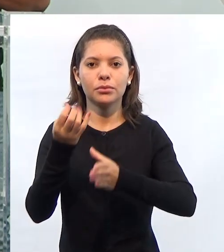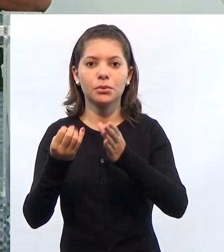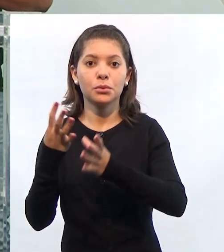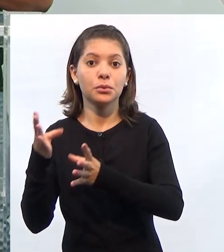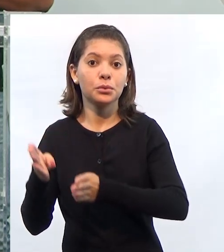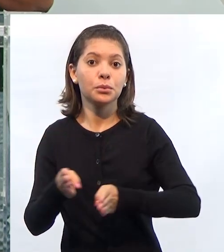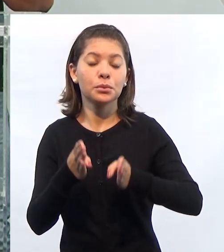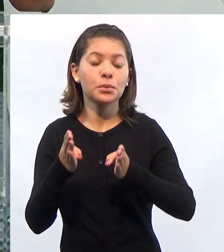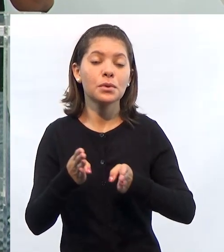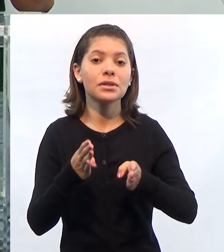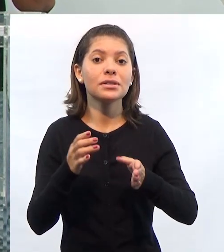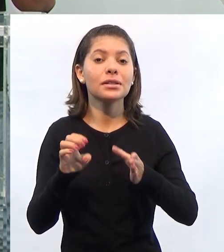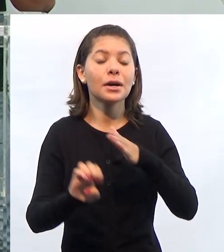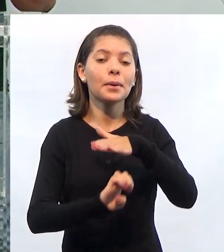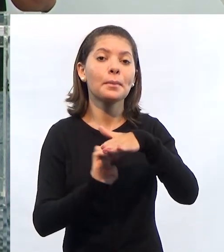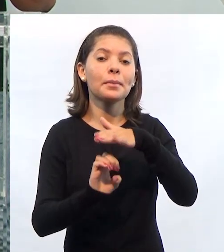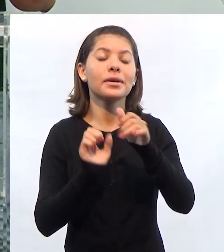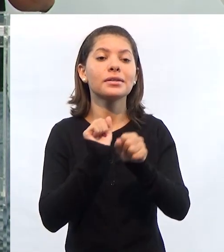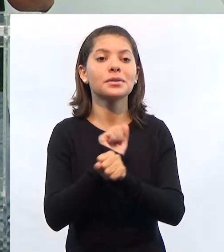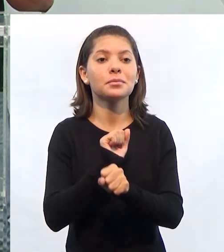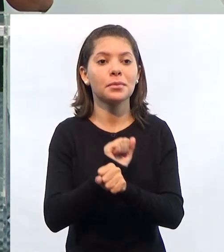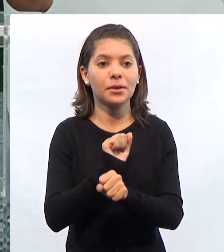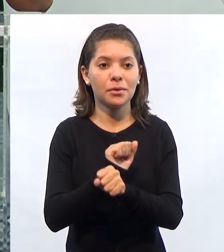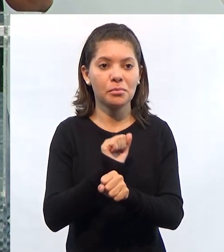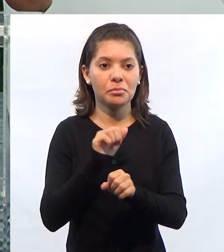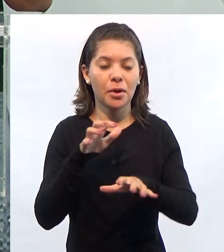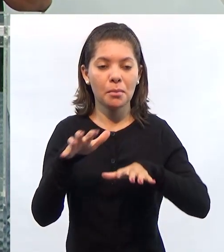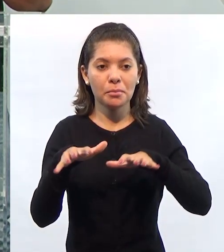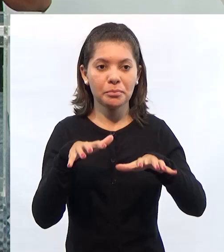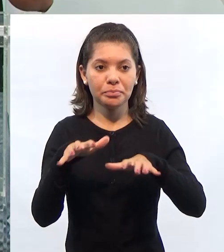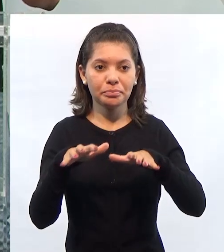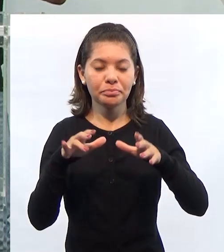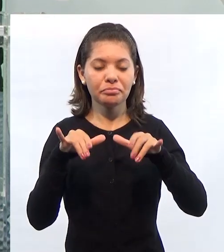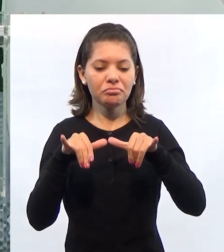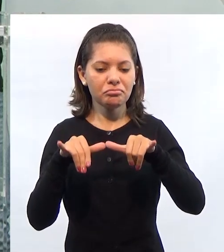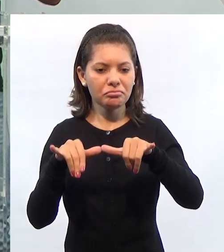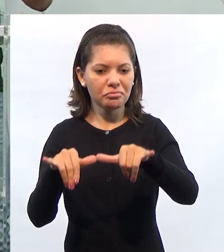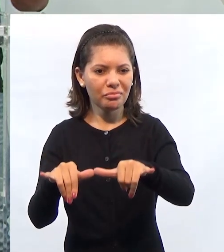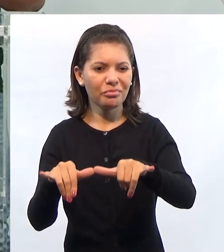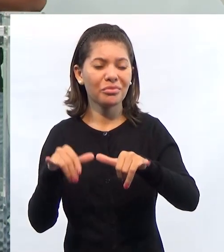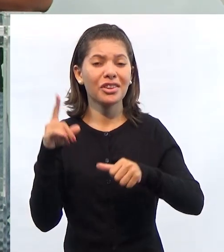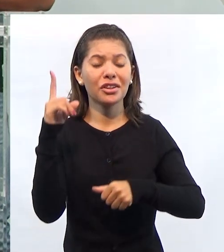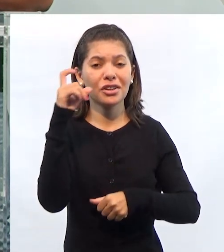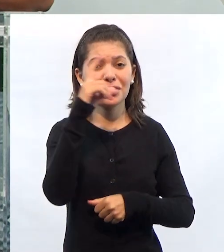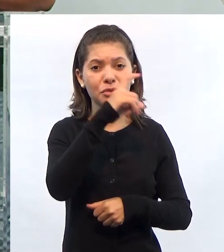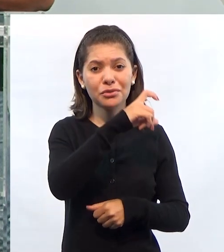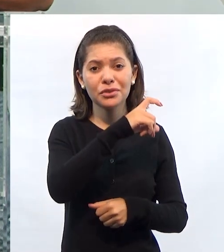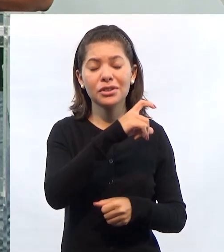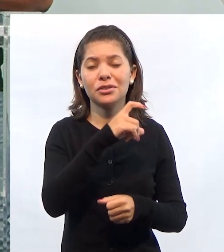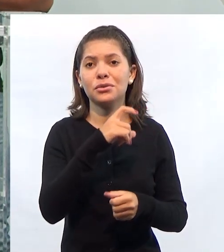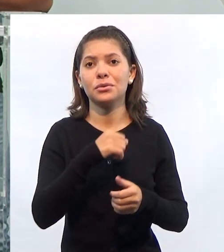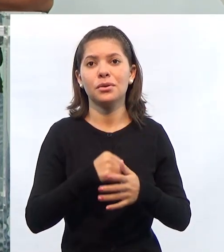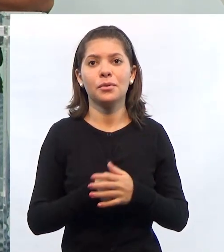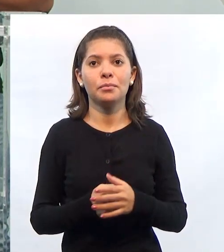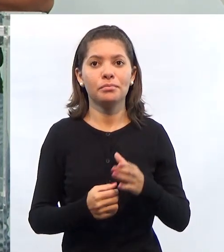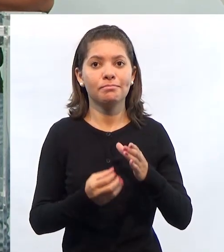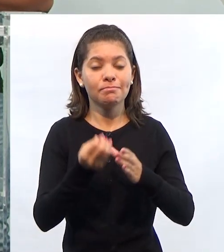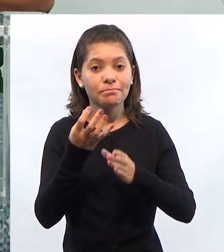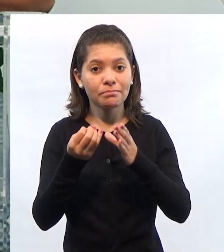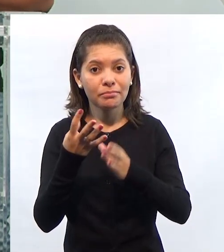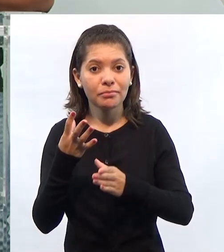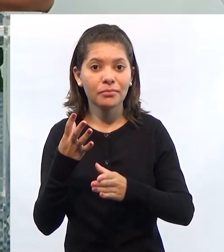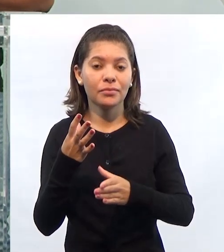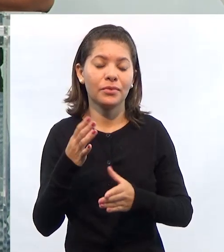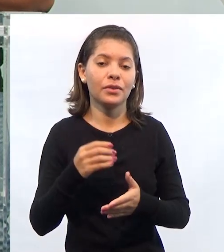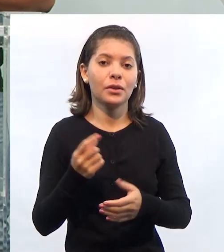ela espera, devido à movimentação de mercado, a dificuldades de safra, ela acredita que o preço